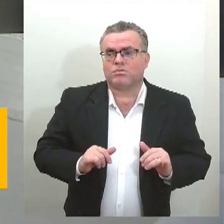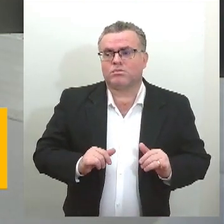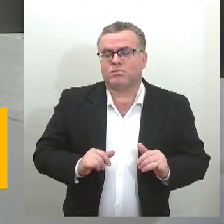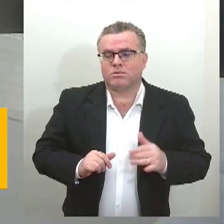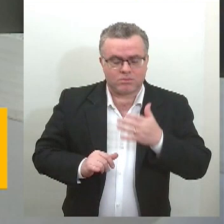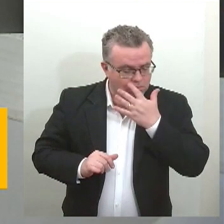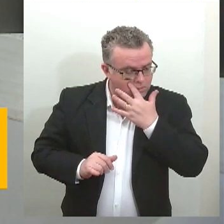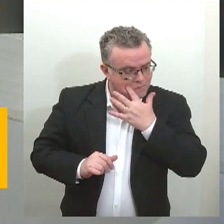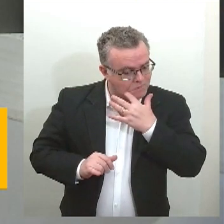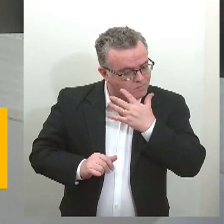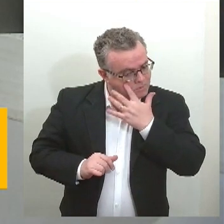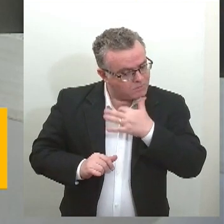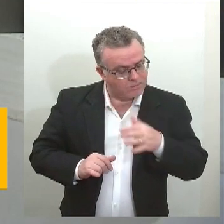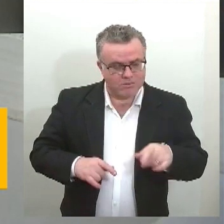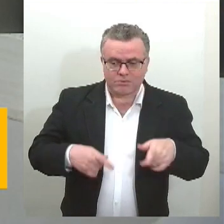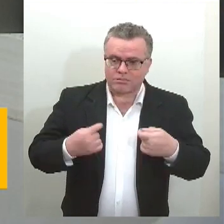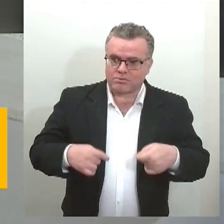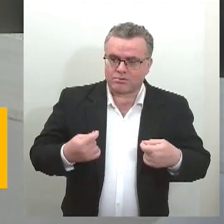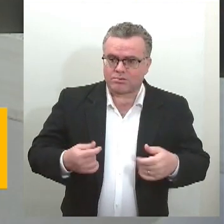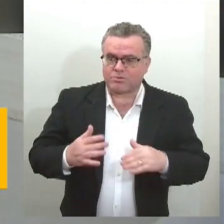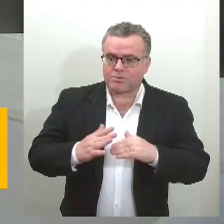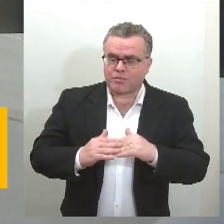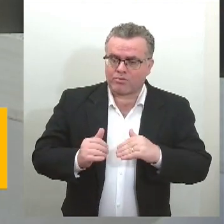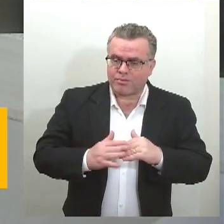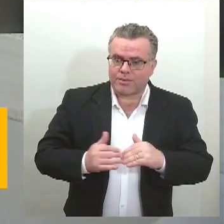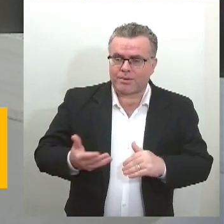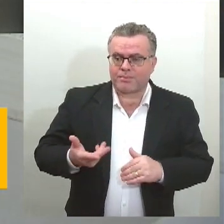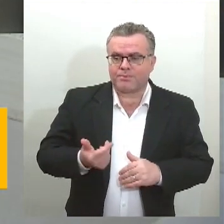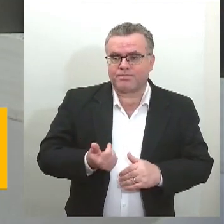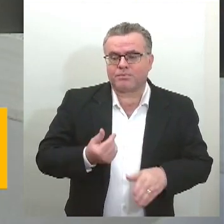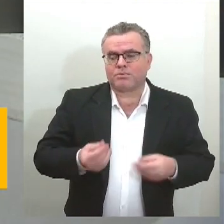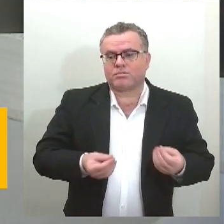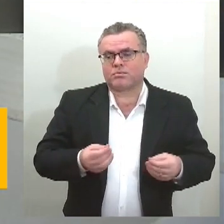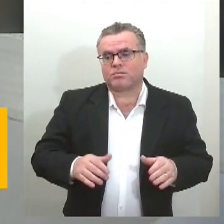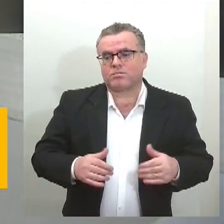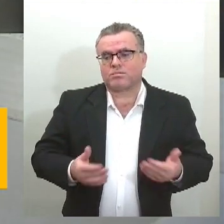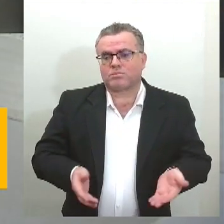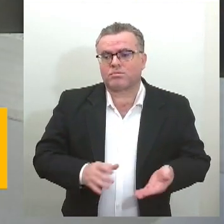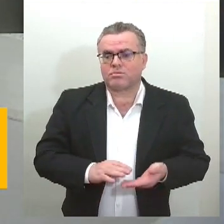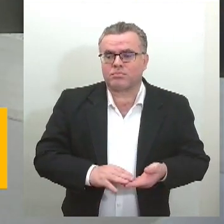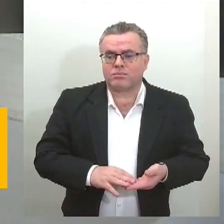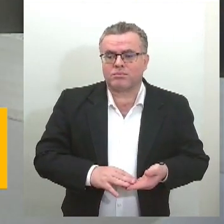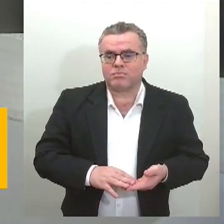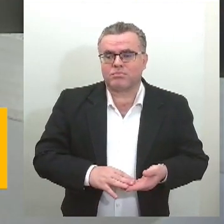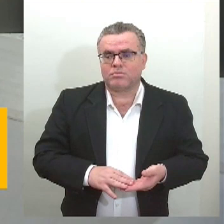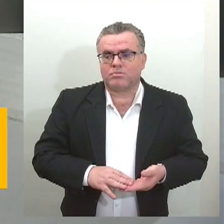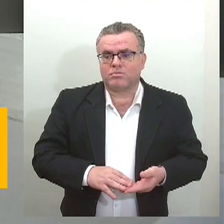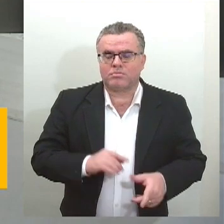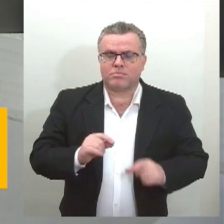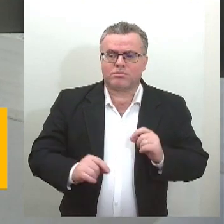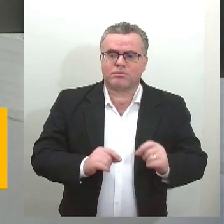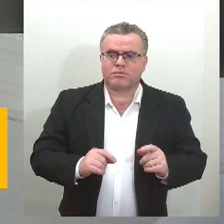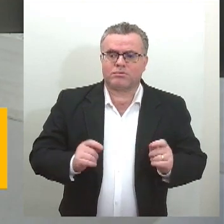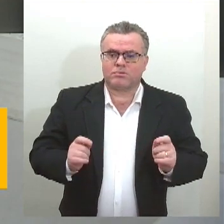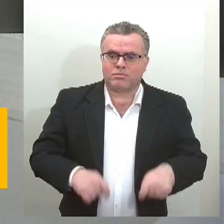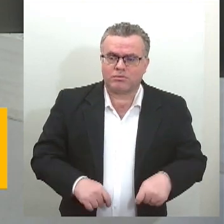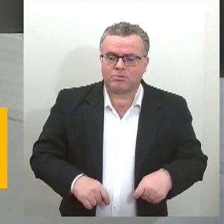ainda de acolhimento, as pessoas meio que não sabem lidar quando recebem o diagnóstico de